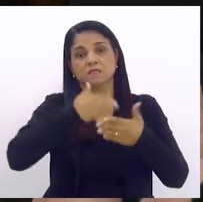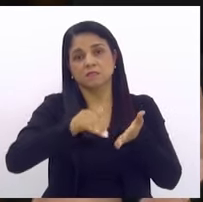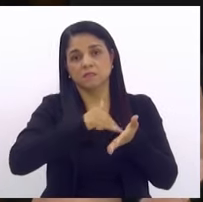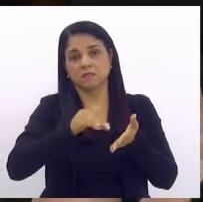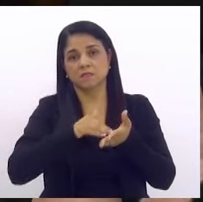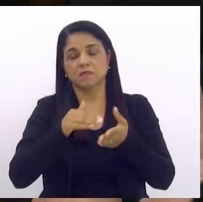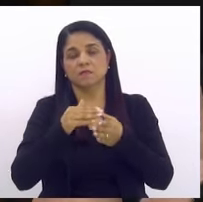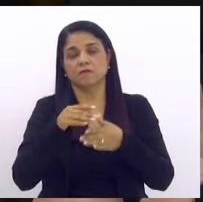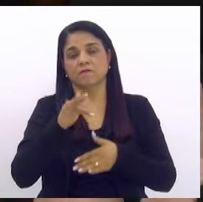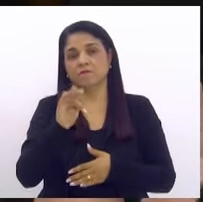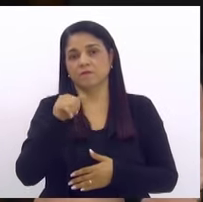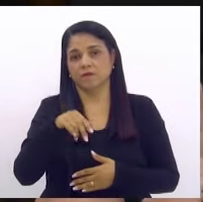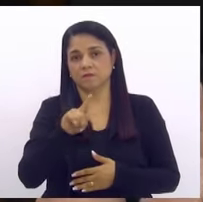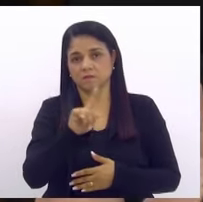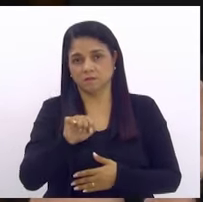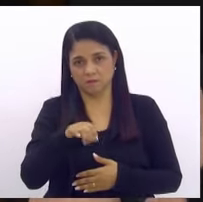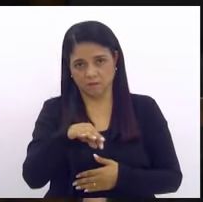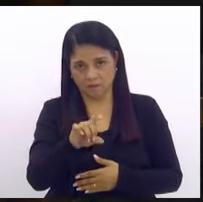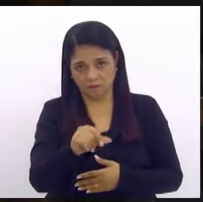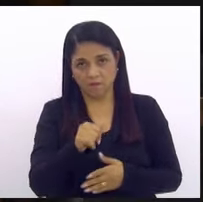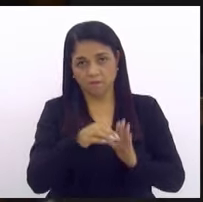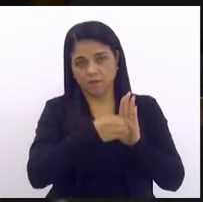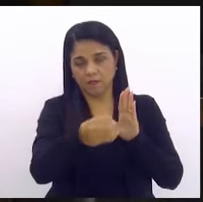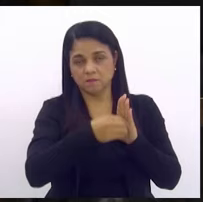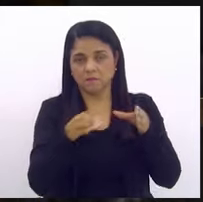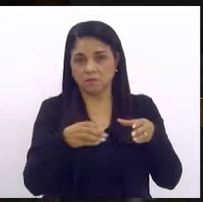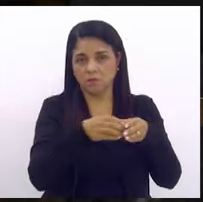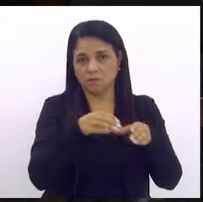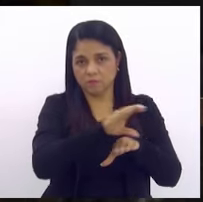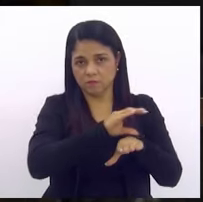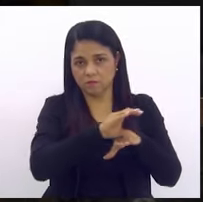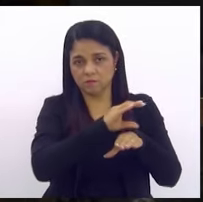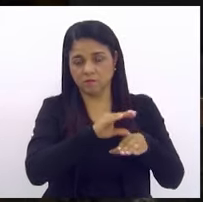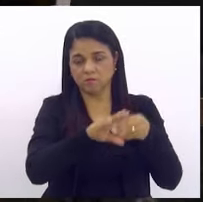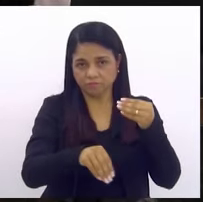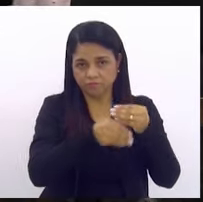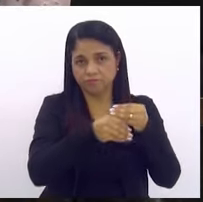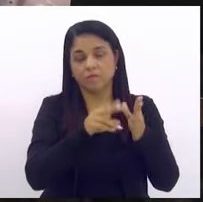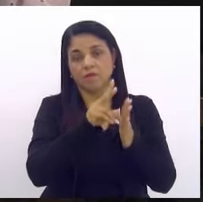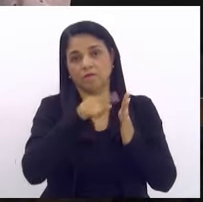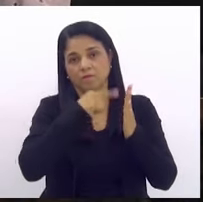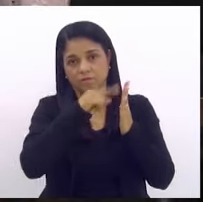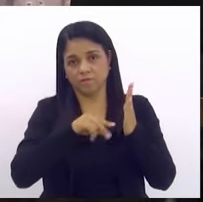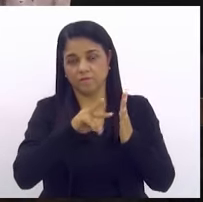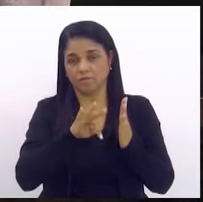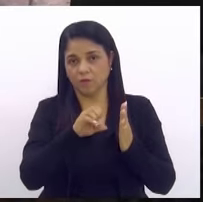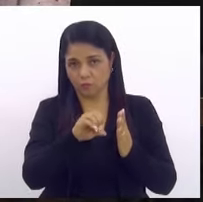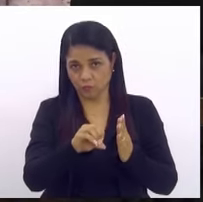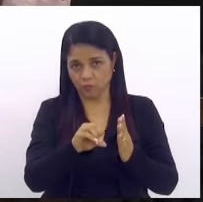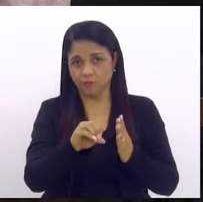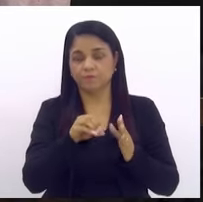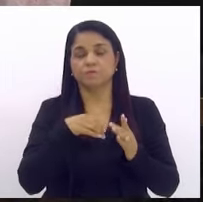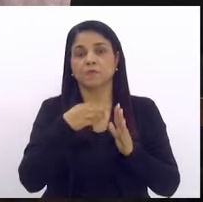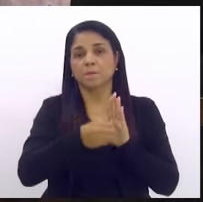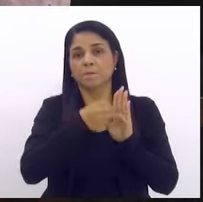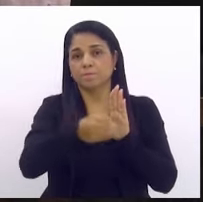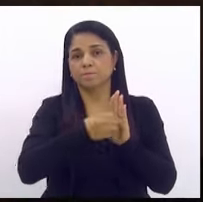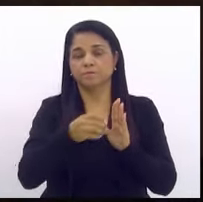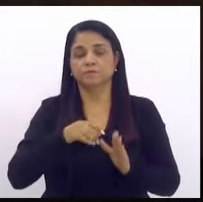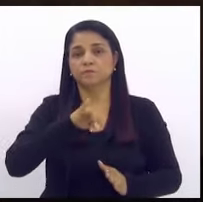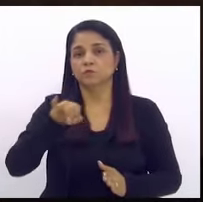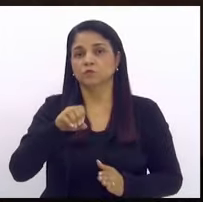outras providências, pendendo de parecer da Comissão de Emendas Constitucionais e Vetos, para emitir o parecer, deputado Jorge Felipe